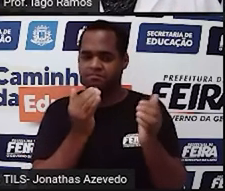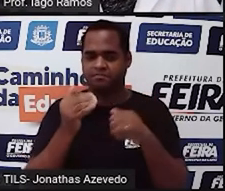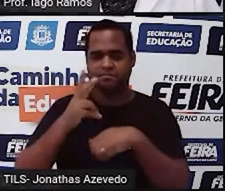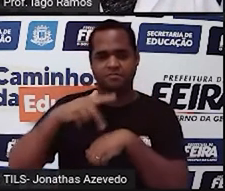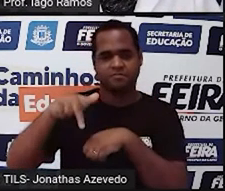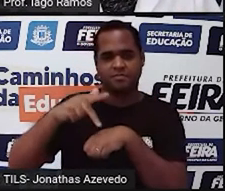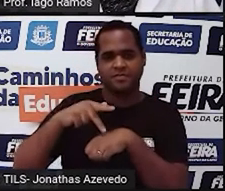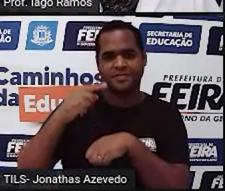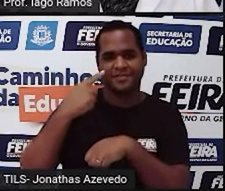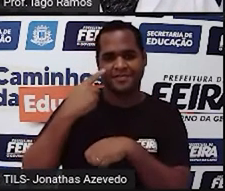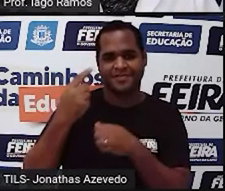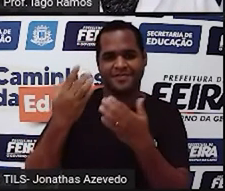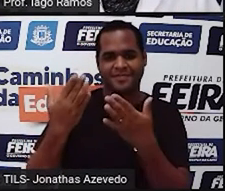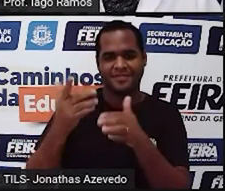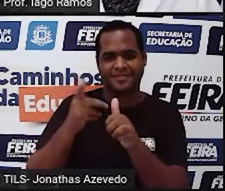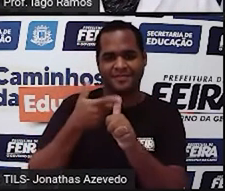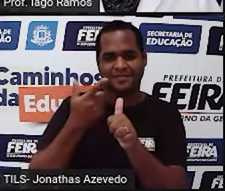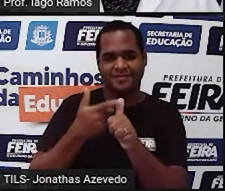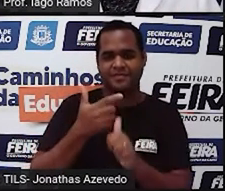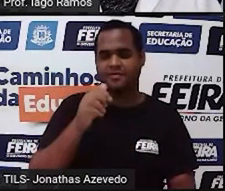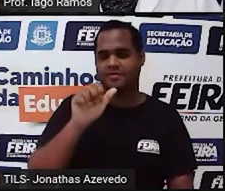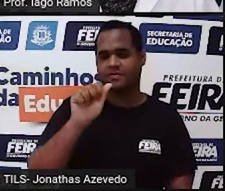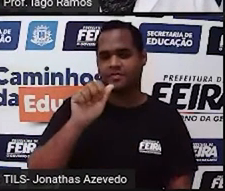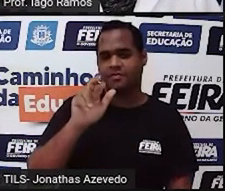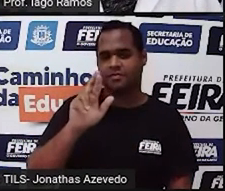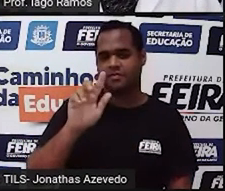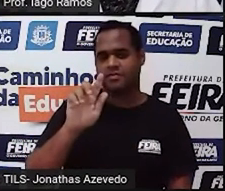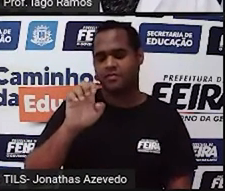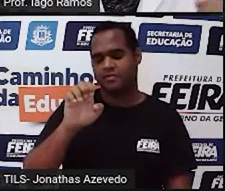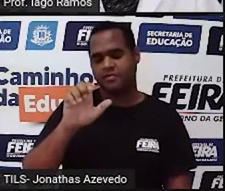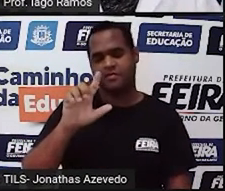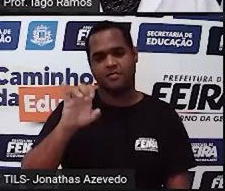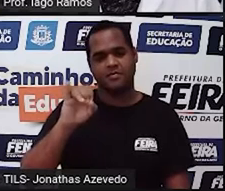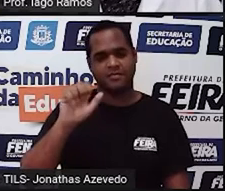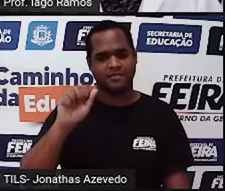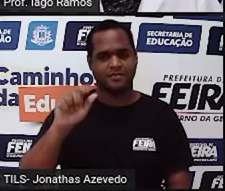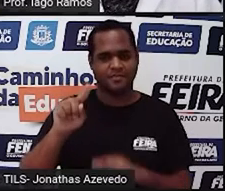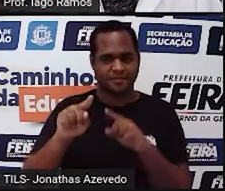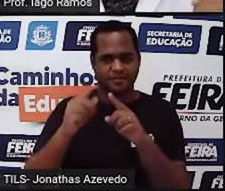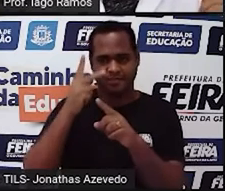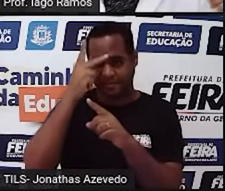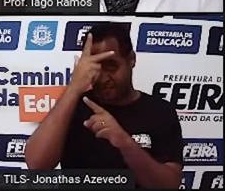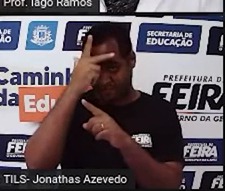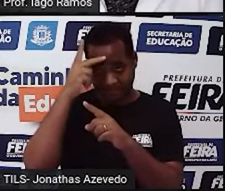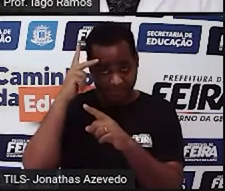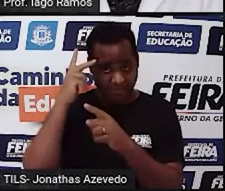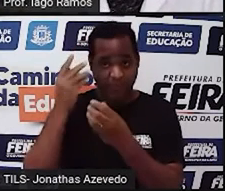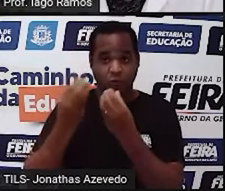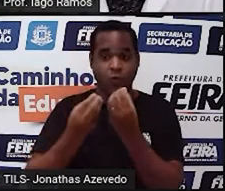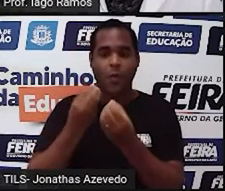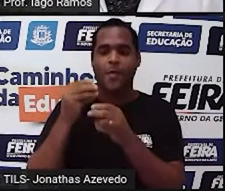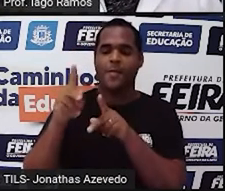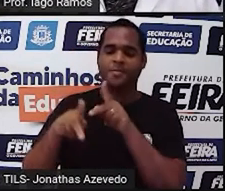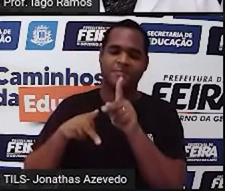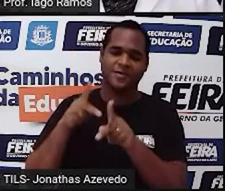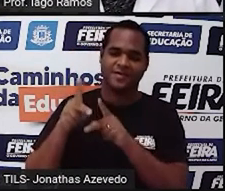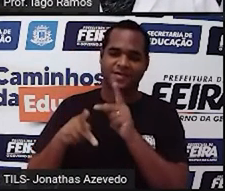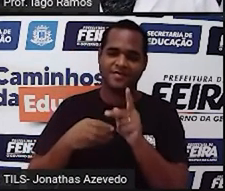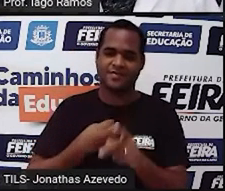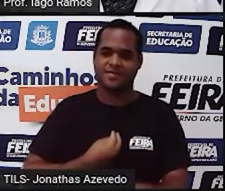país que aparece na tabela que é a Argélia lá moram né estão